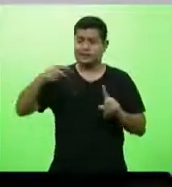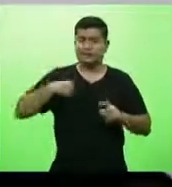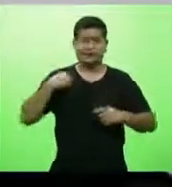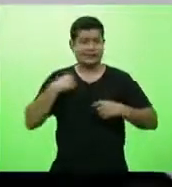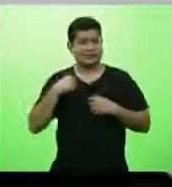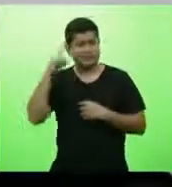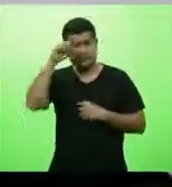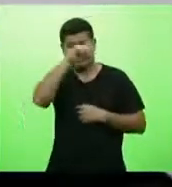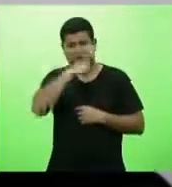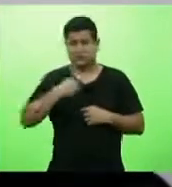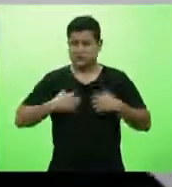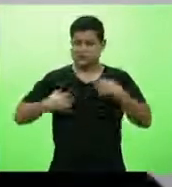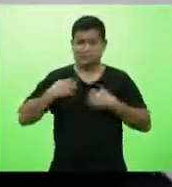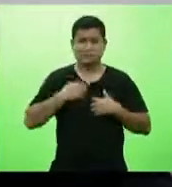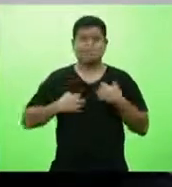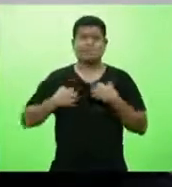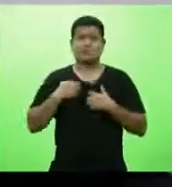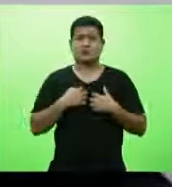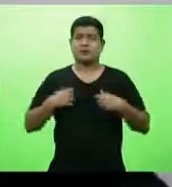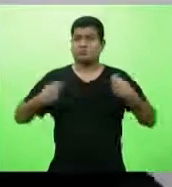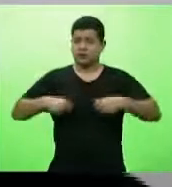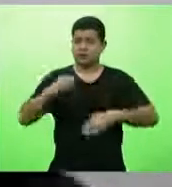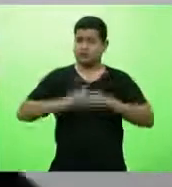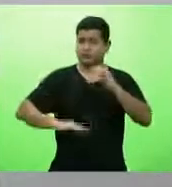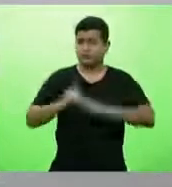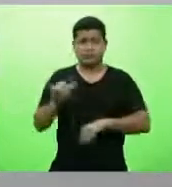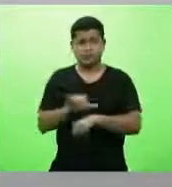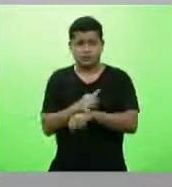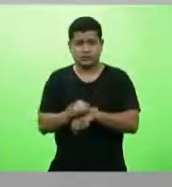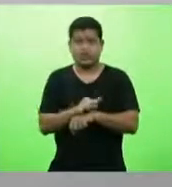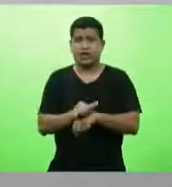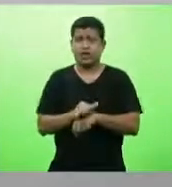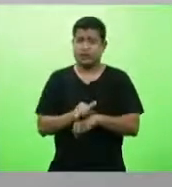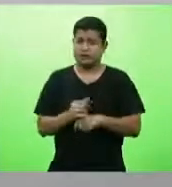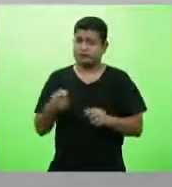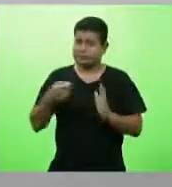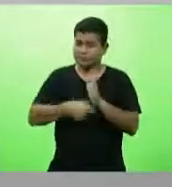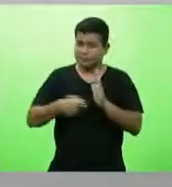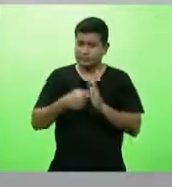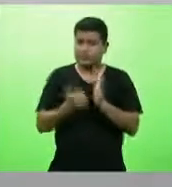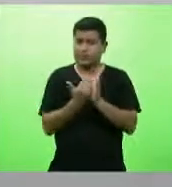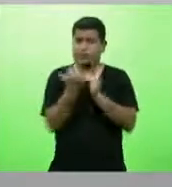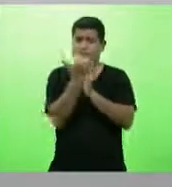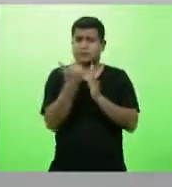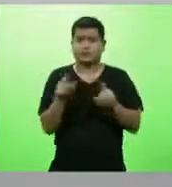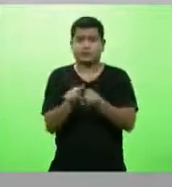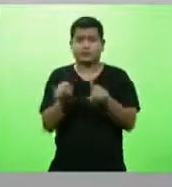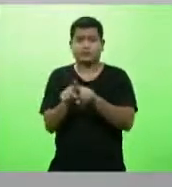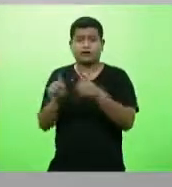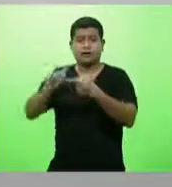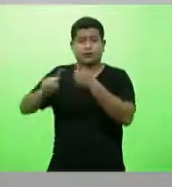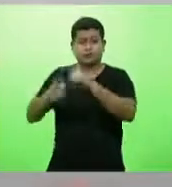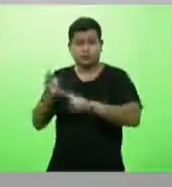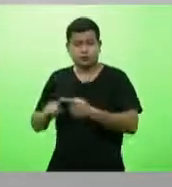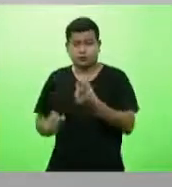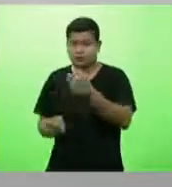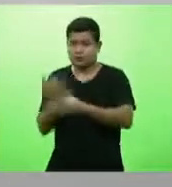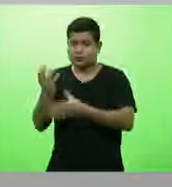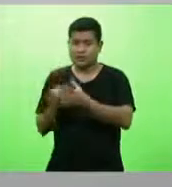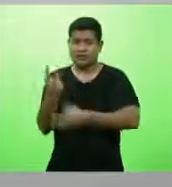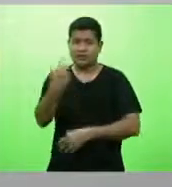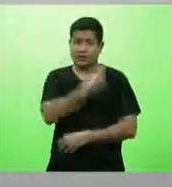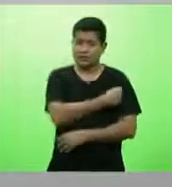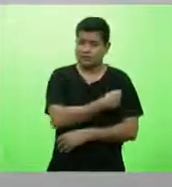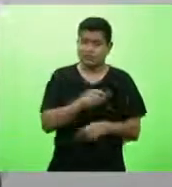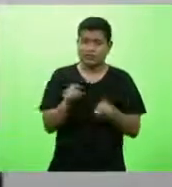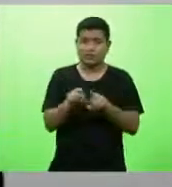ações efetivas nessa luta. Importante também a questão dos insumos, a questão do oxigênio, né? Uma alta